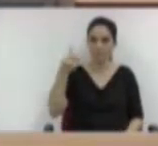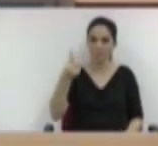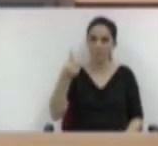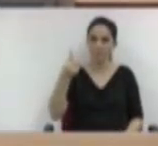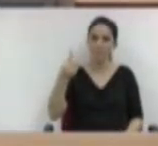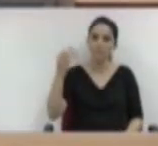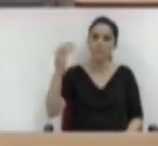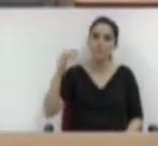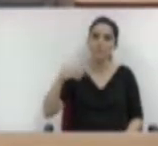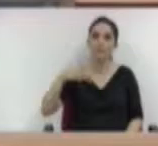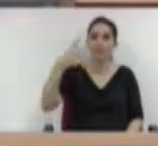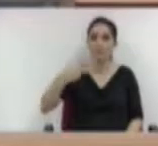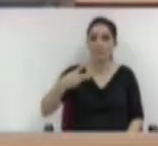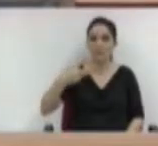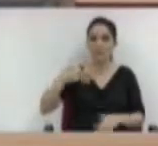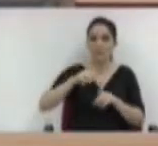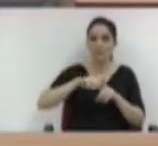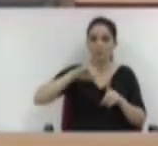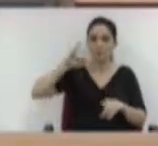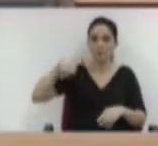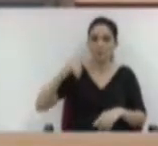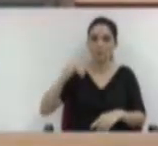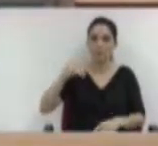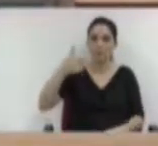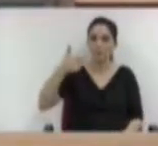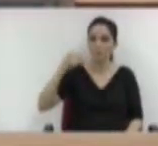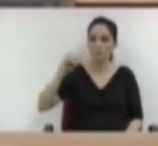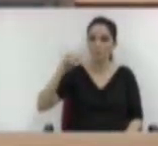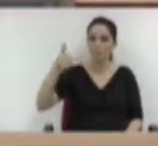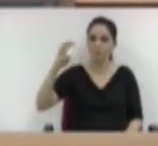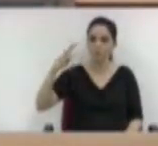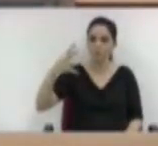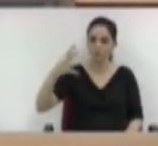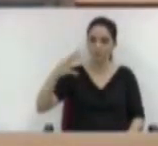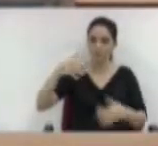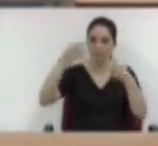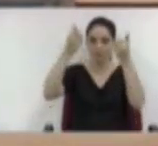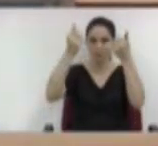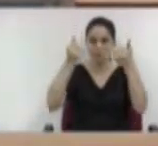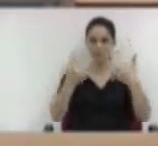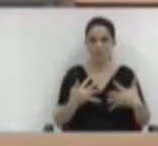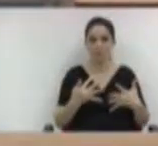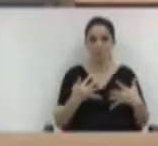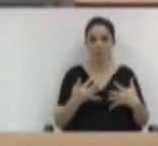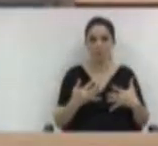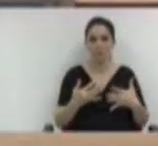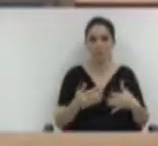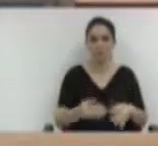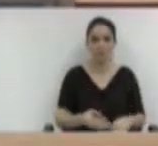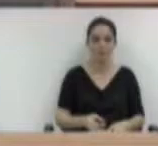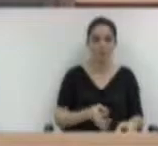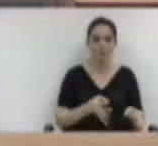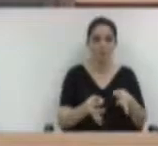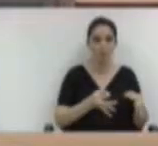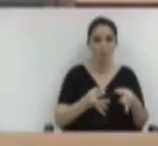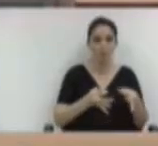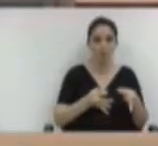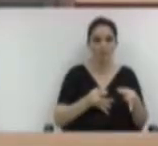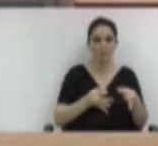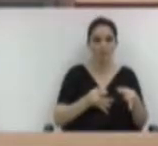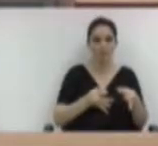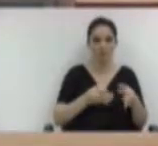686, de 3 de janeiro de 2014, que dispõe sobre a estrutura administrativa da